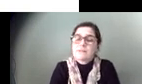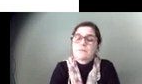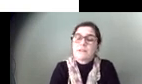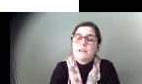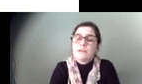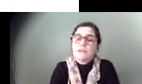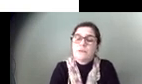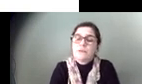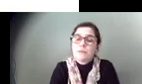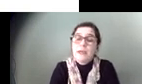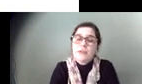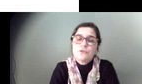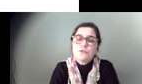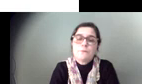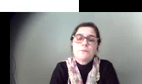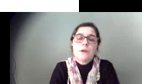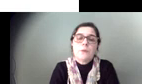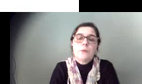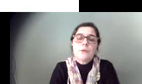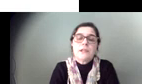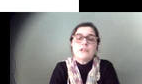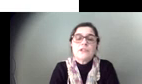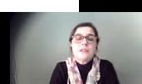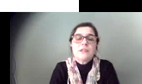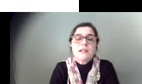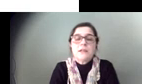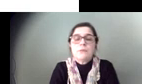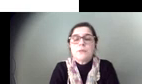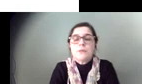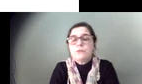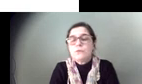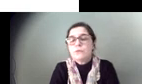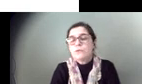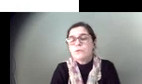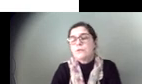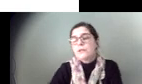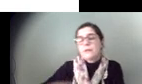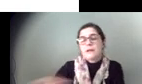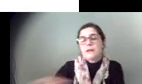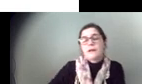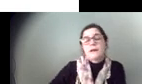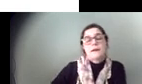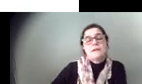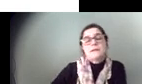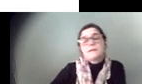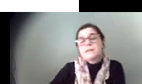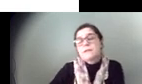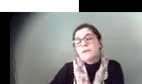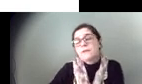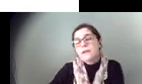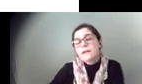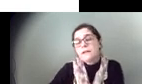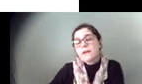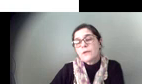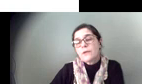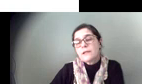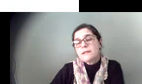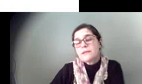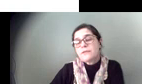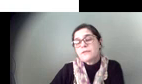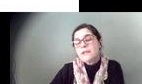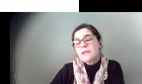finais e do médio, porque a gente tem ali um período curto, né, a inscrição, ela vai até